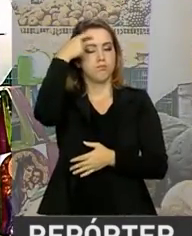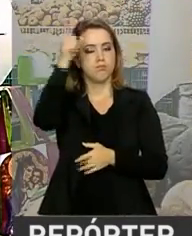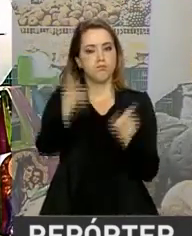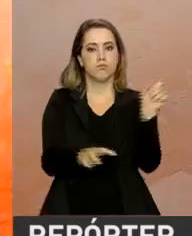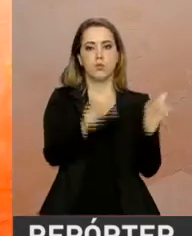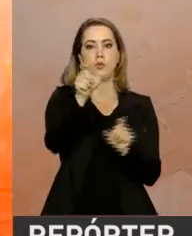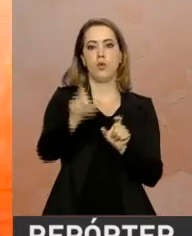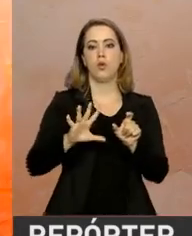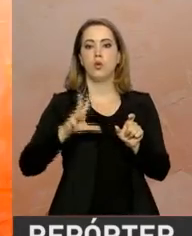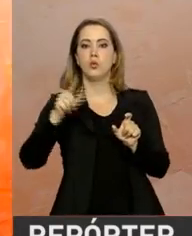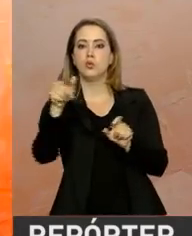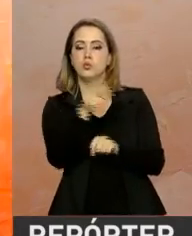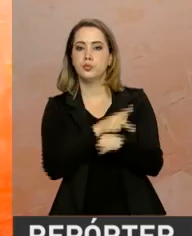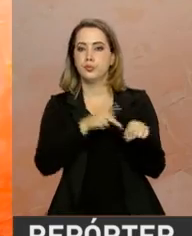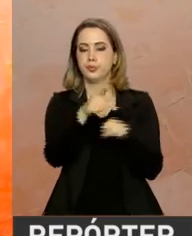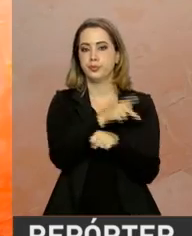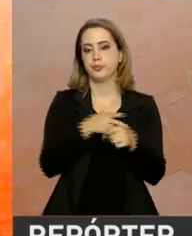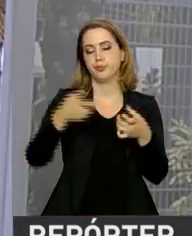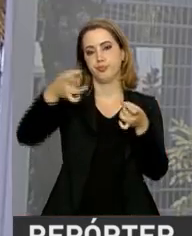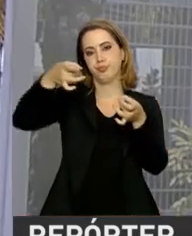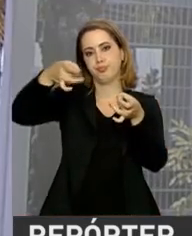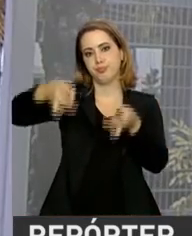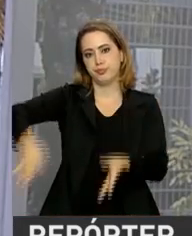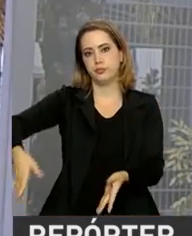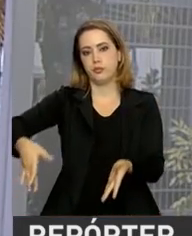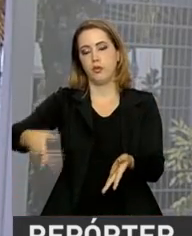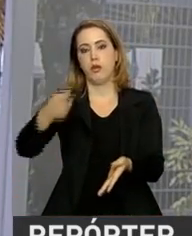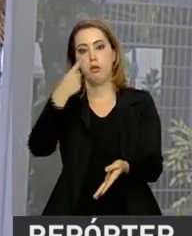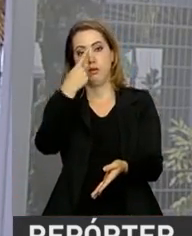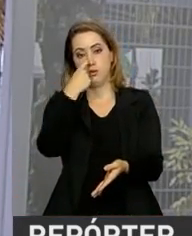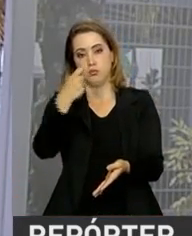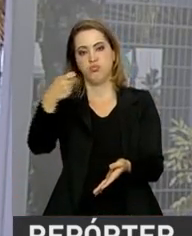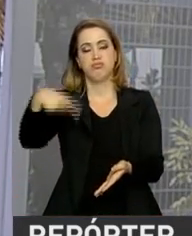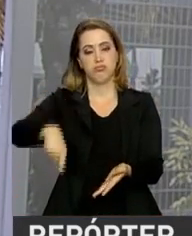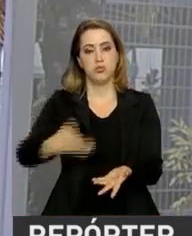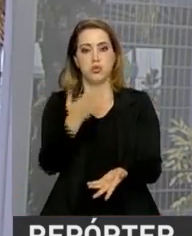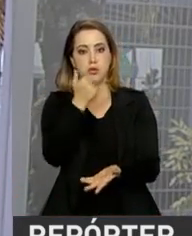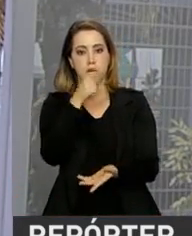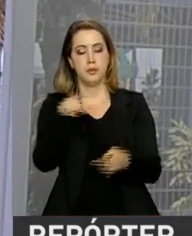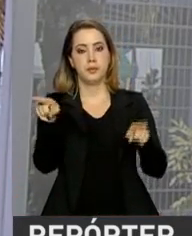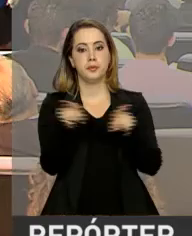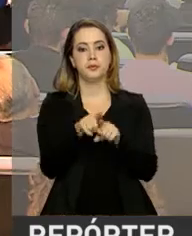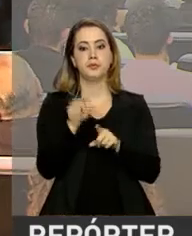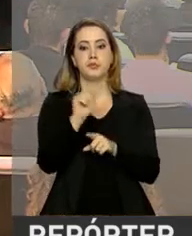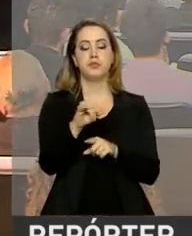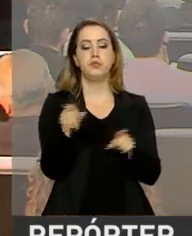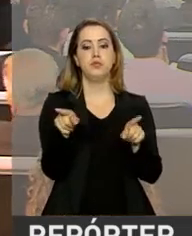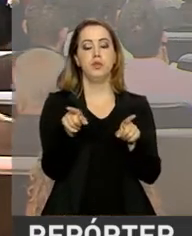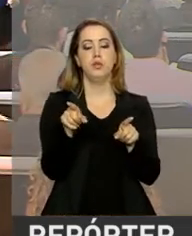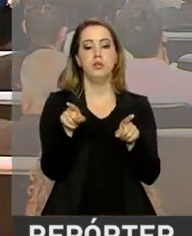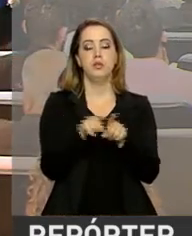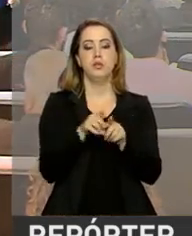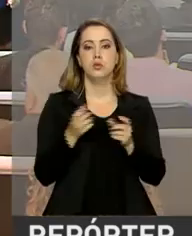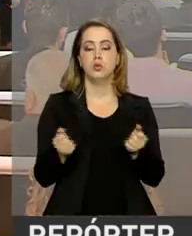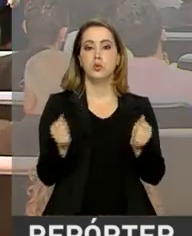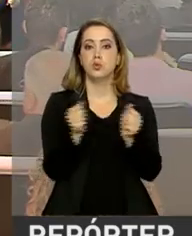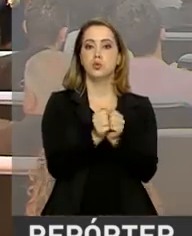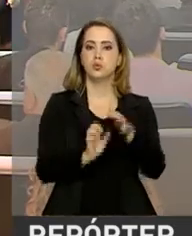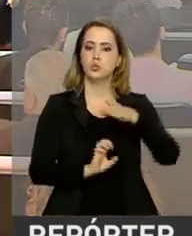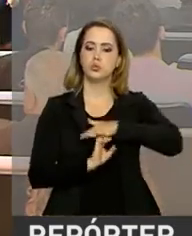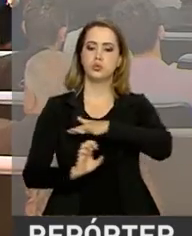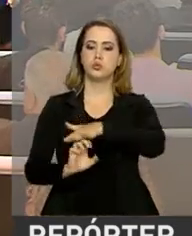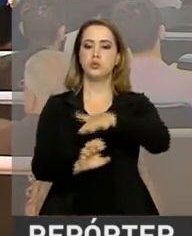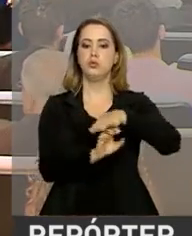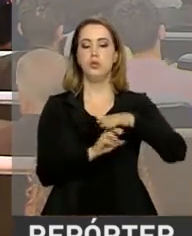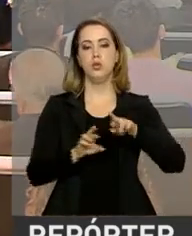todo o país sobre o desperdício de alimentos a empresa brasileira de pesquisa agropecuária em parceria com uma falsa e o